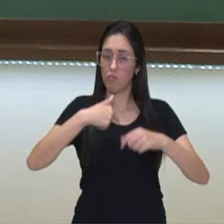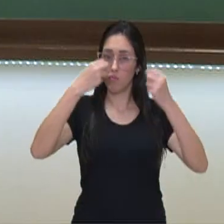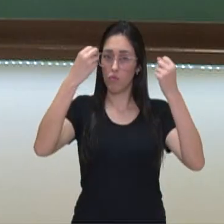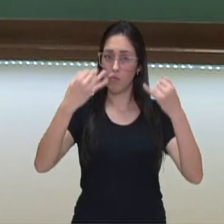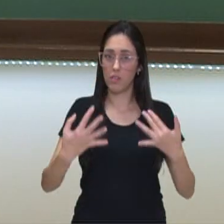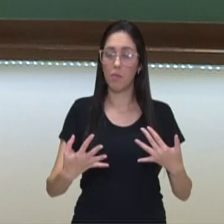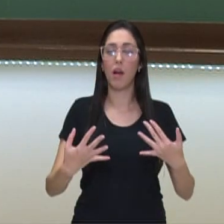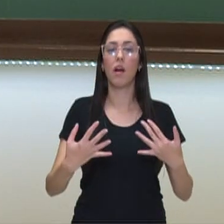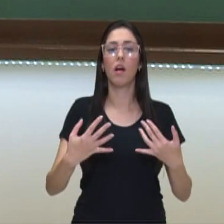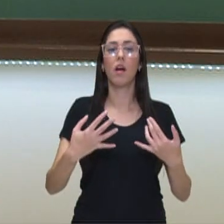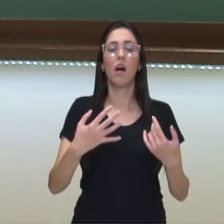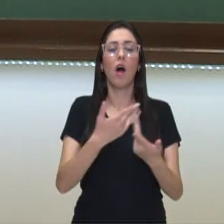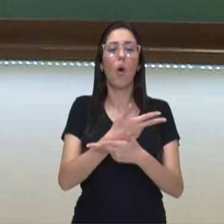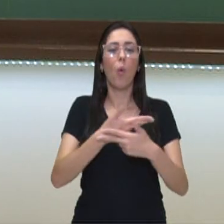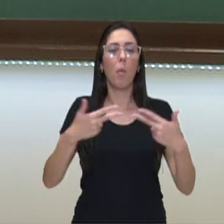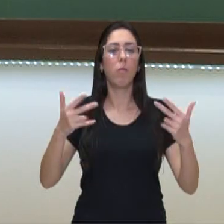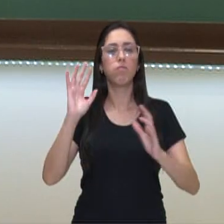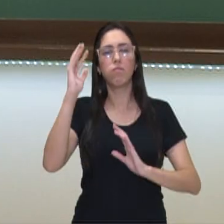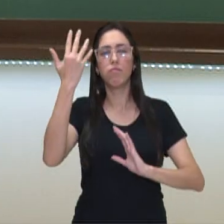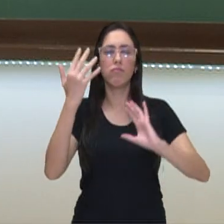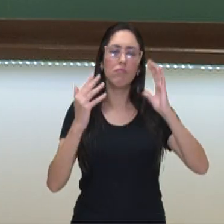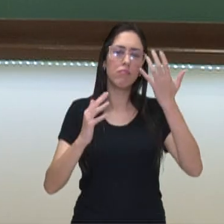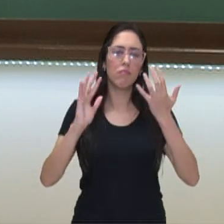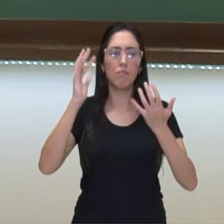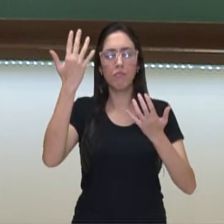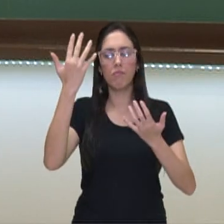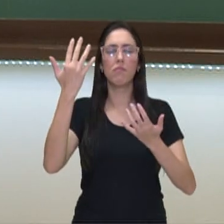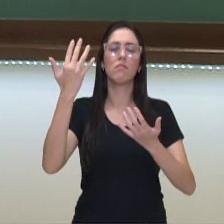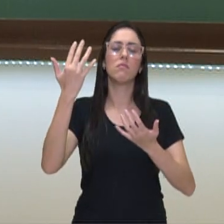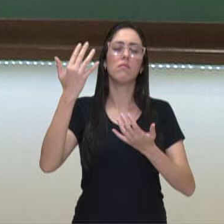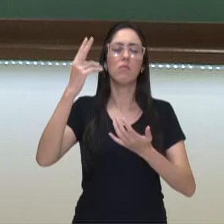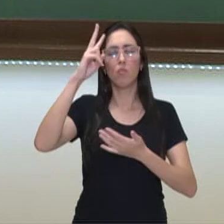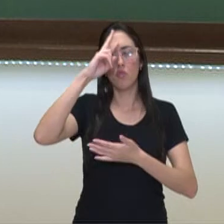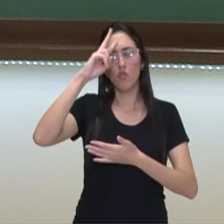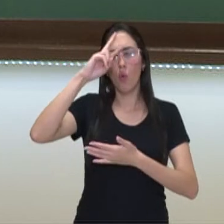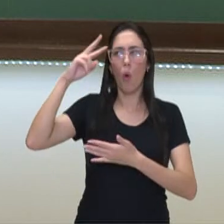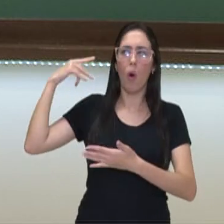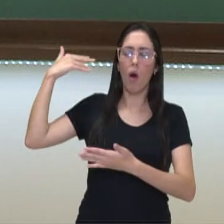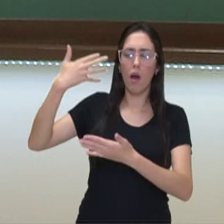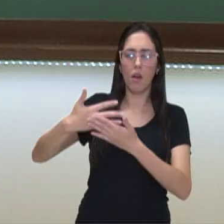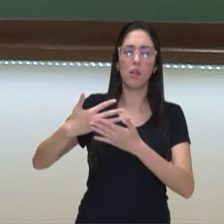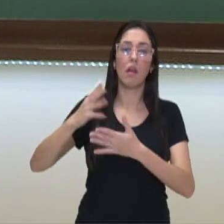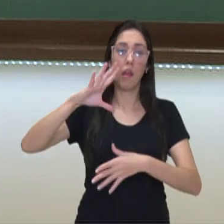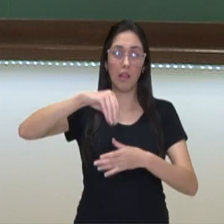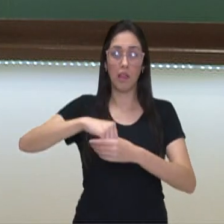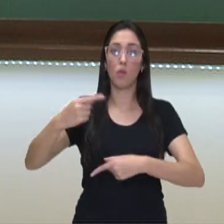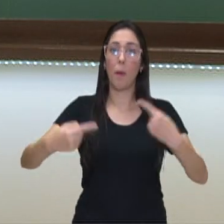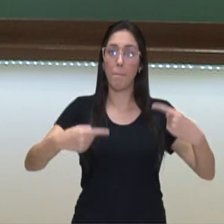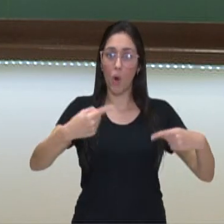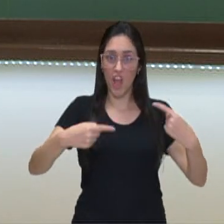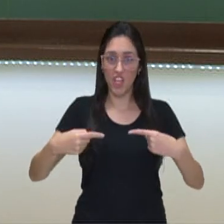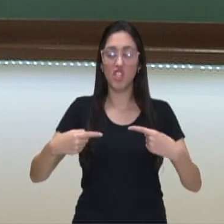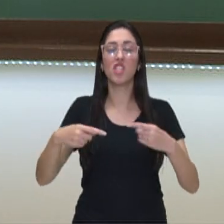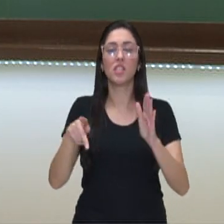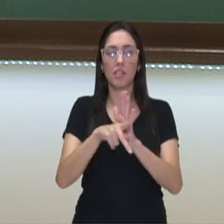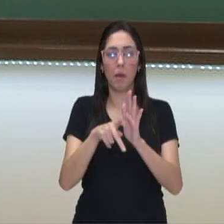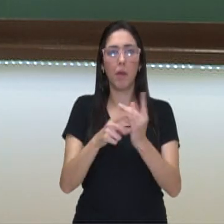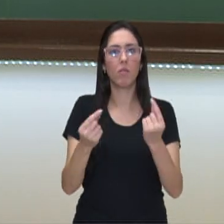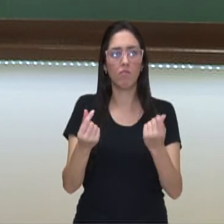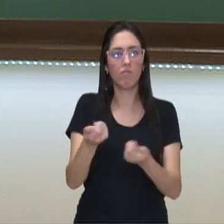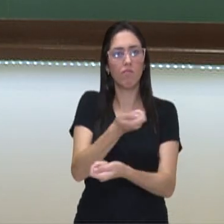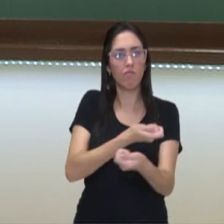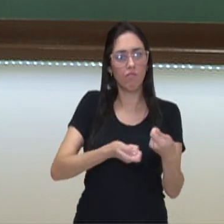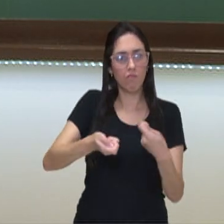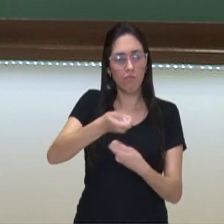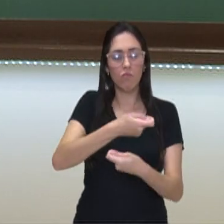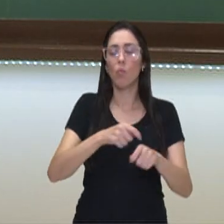alguns eventos importantes que aconteceram politicamente, né, e economicamente também, que ajudaram com